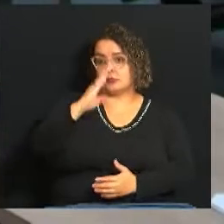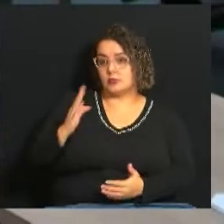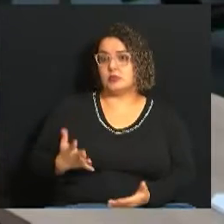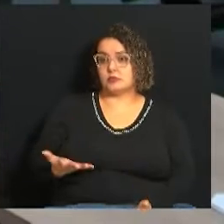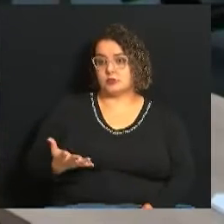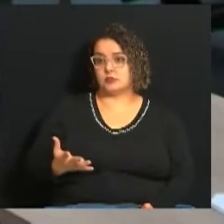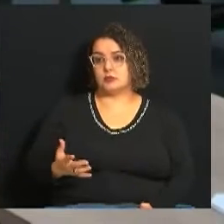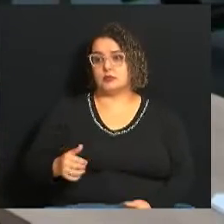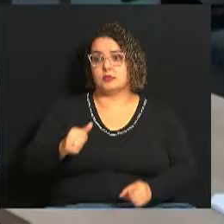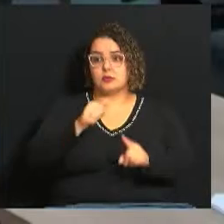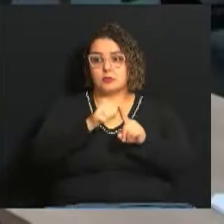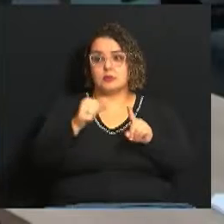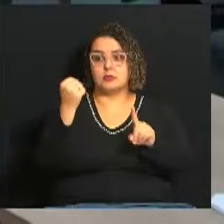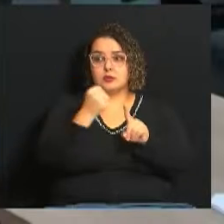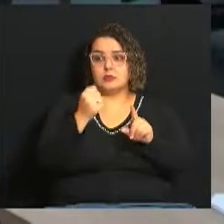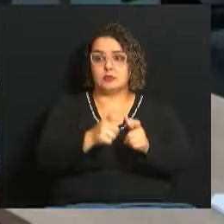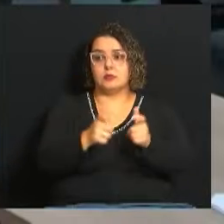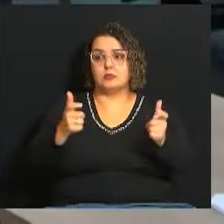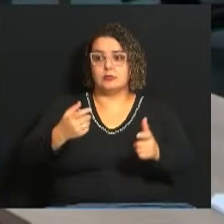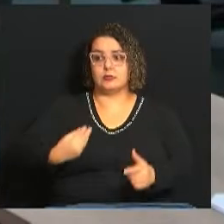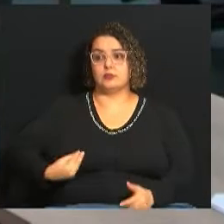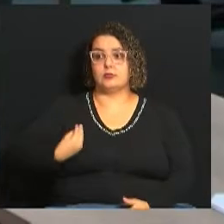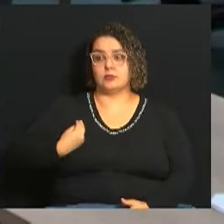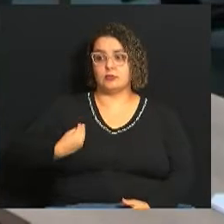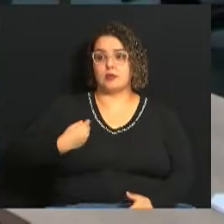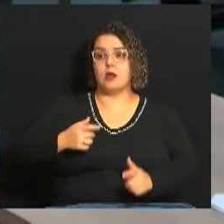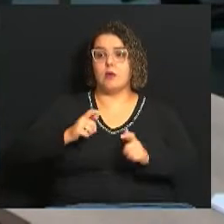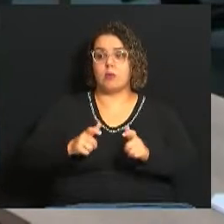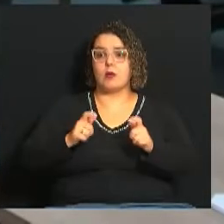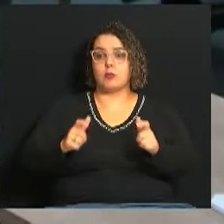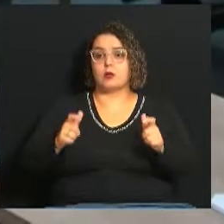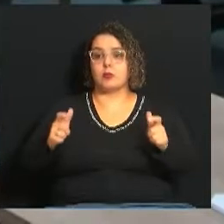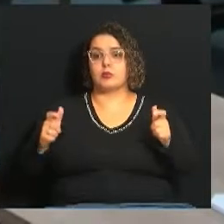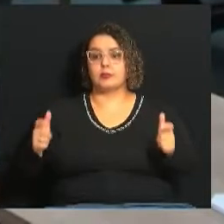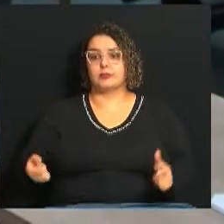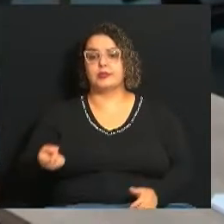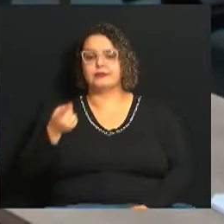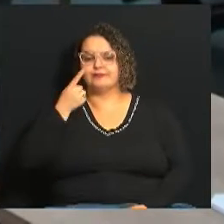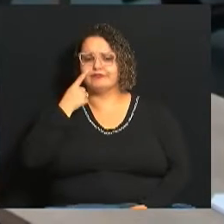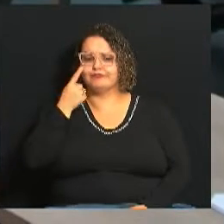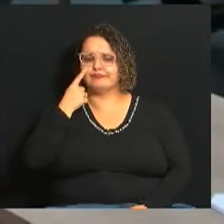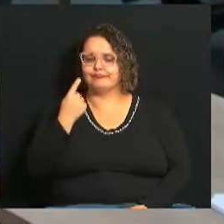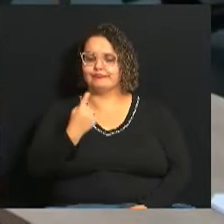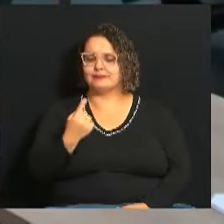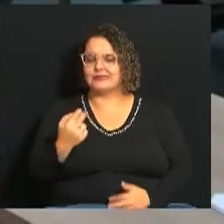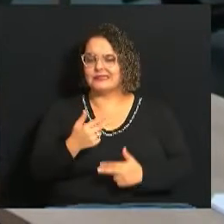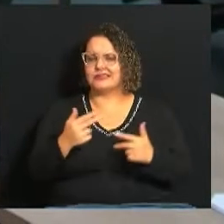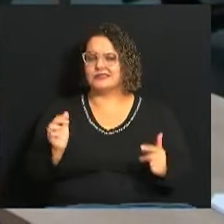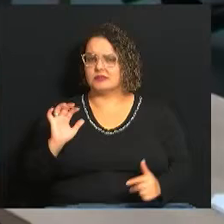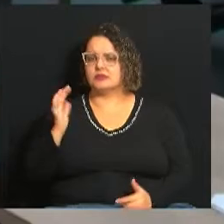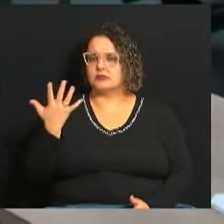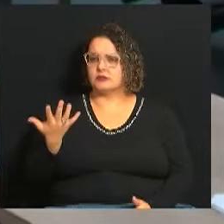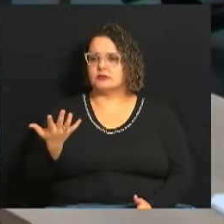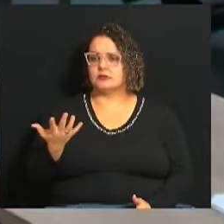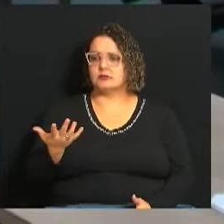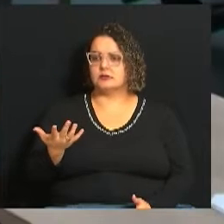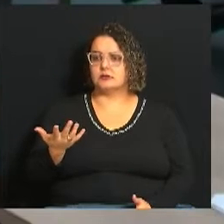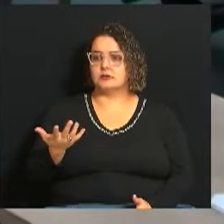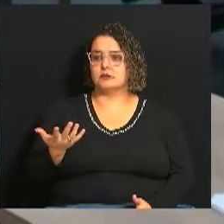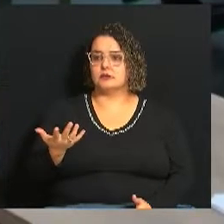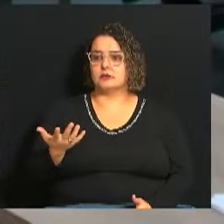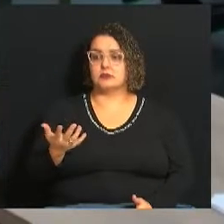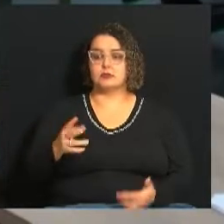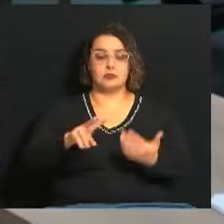cada vez mais, nós estamos vendo aqui, ele está aumentando, né? A gente vê cada caso que está acontecendo aí e vem um caso